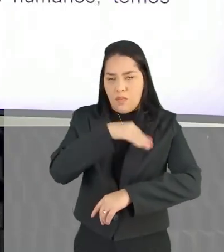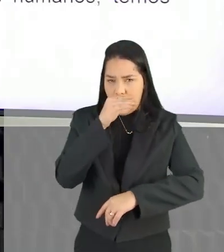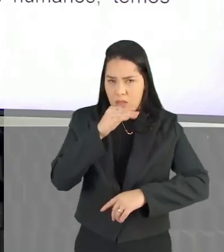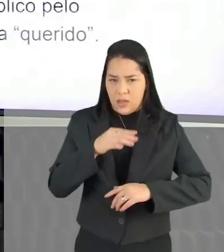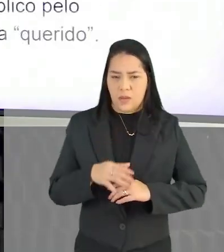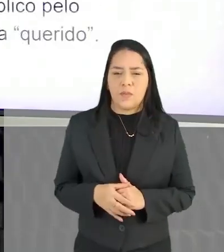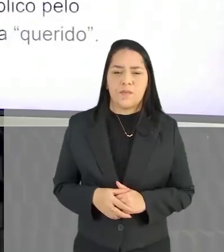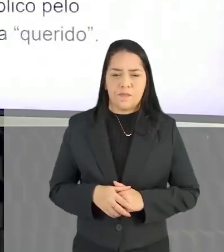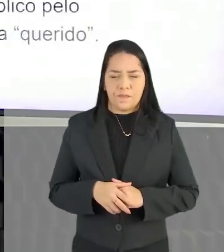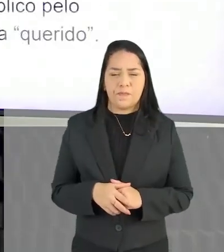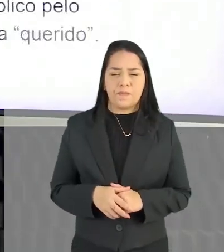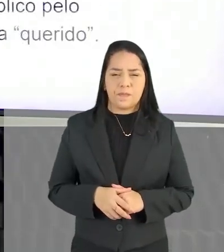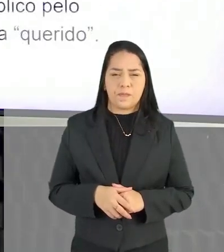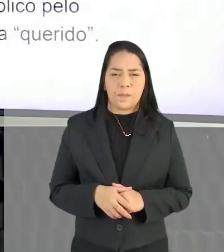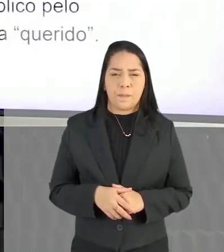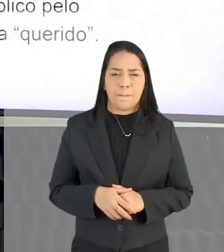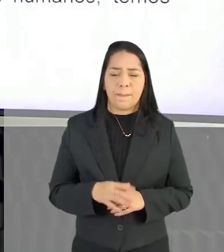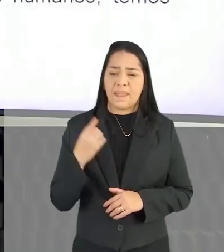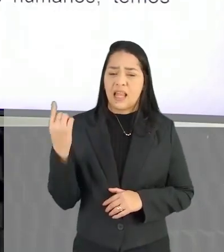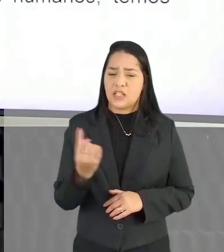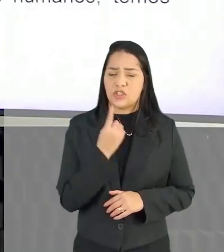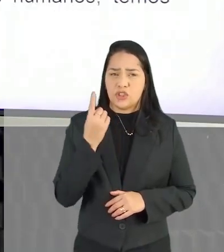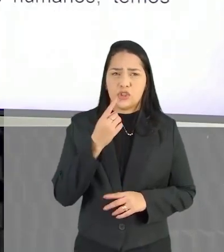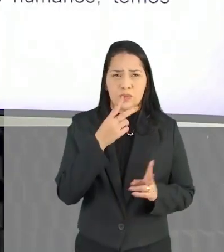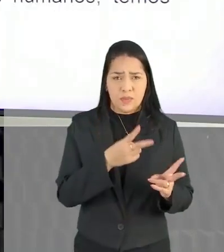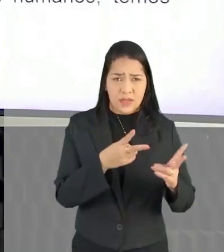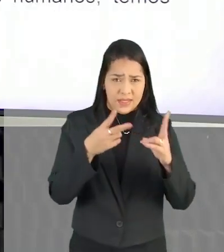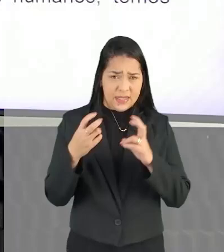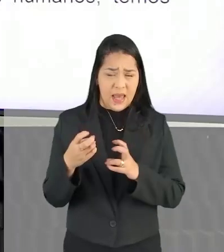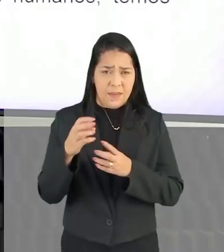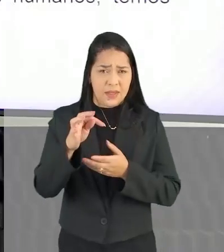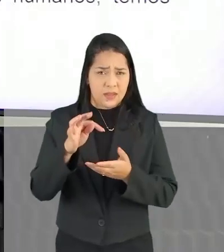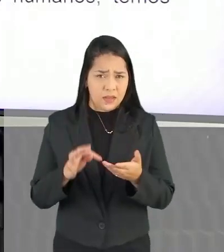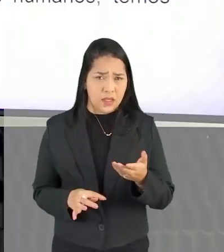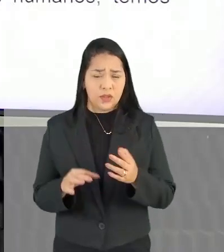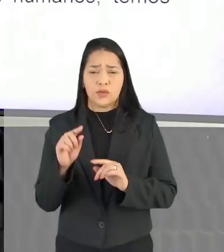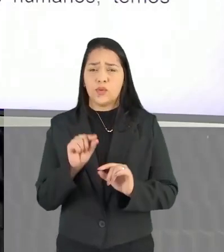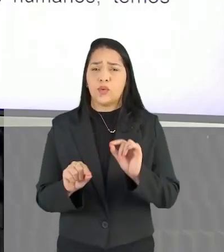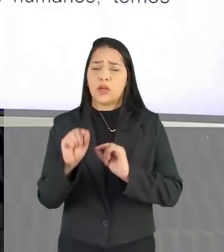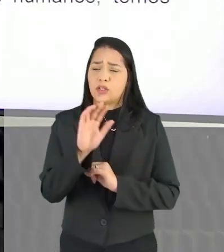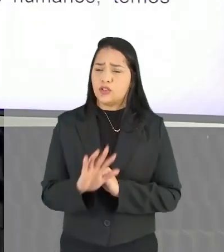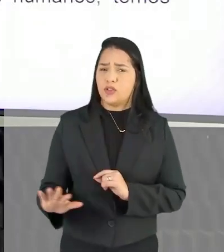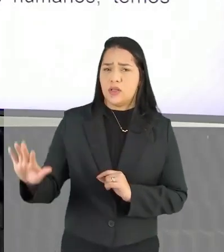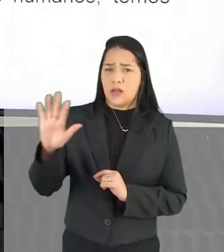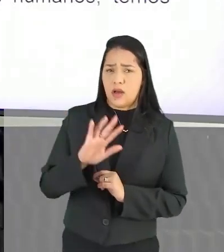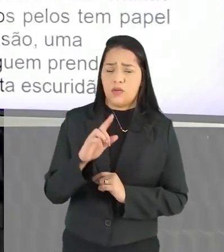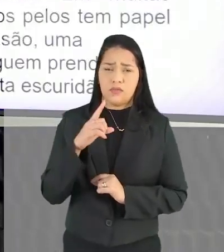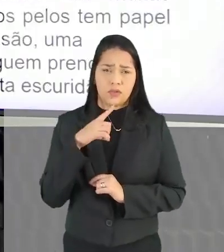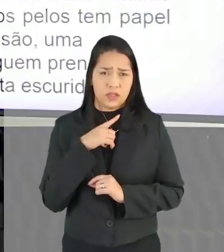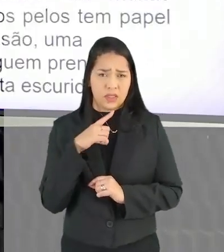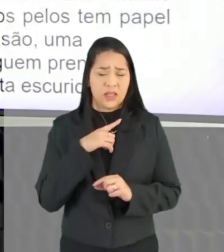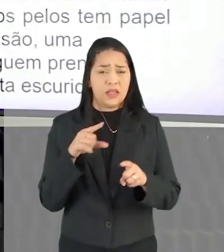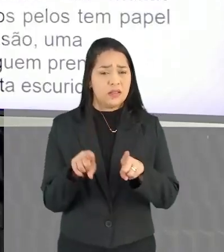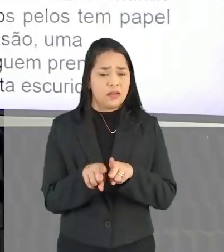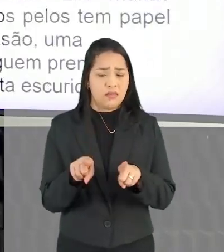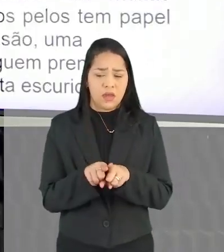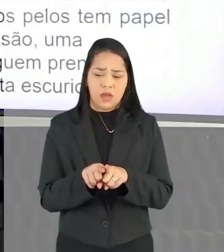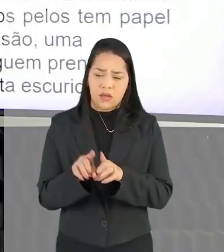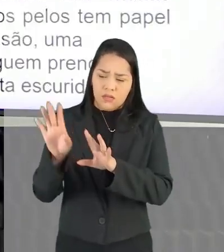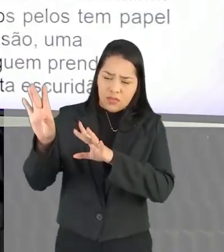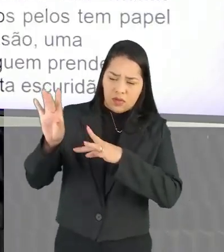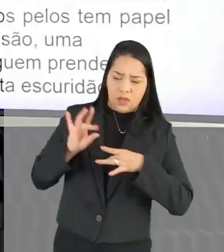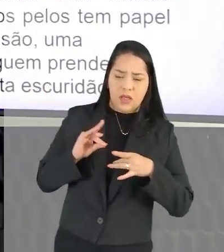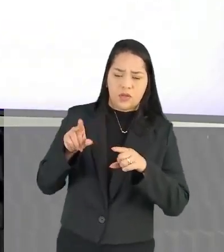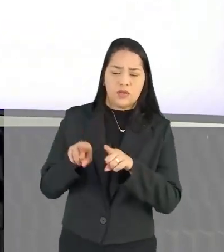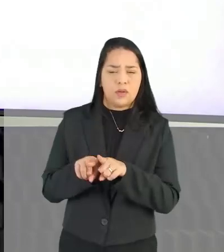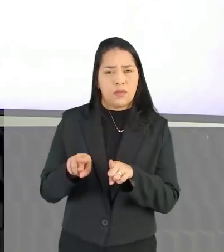pelo. A gente percebe nesse texto, né, de modo geral, essa contextualização do personagem,